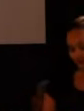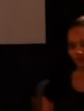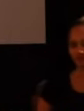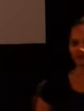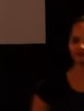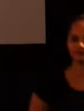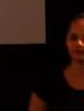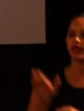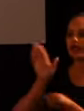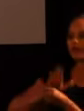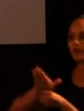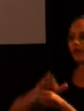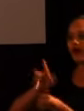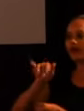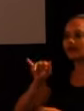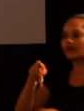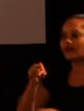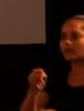Itapuã.